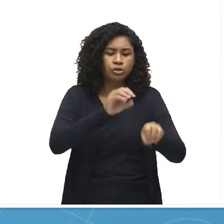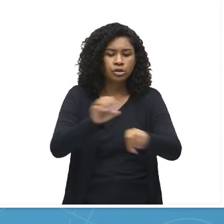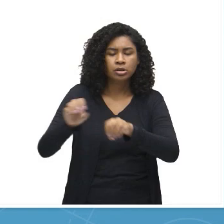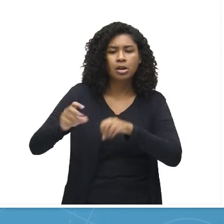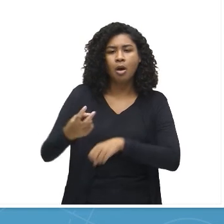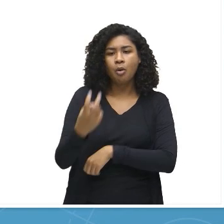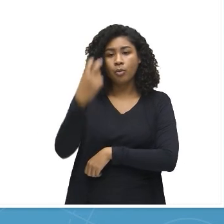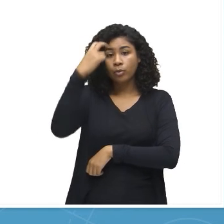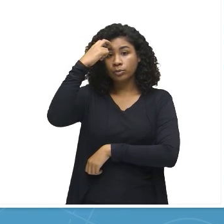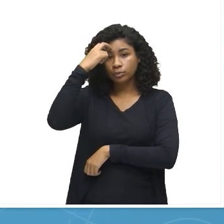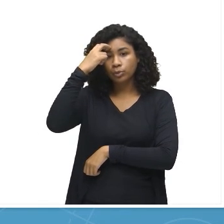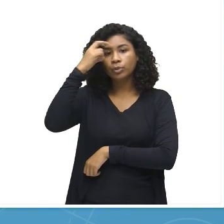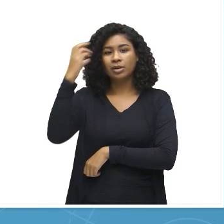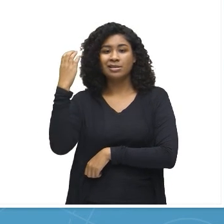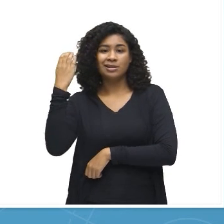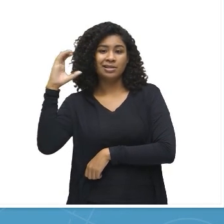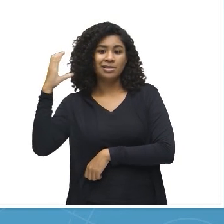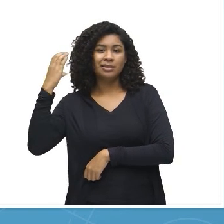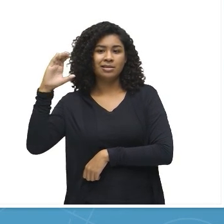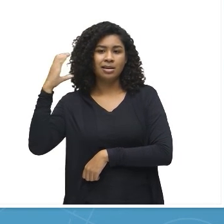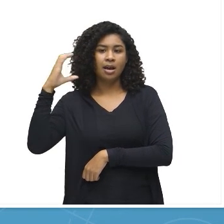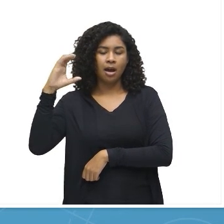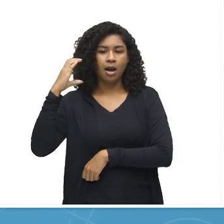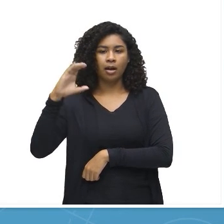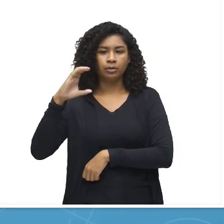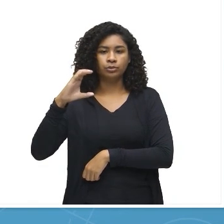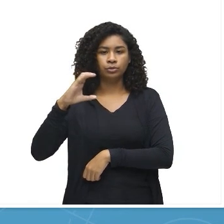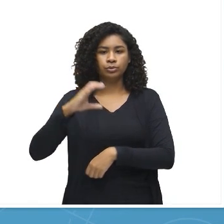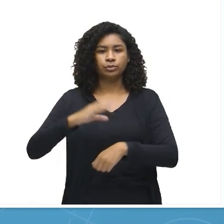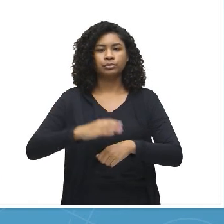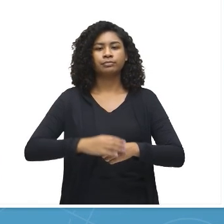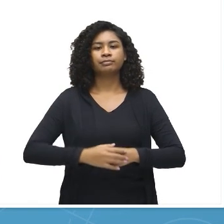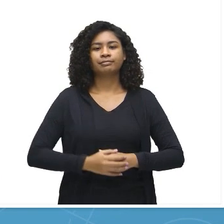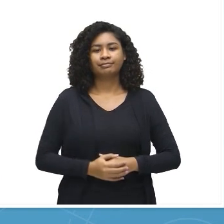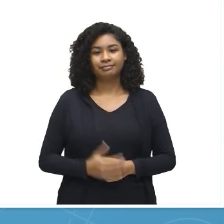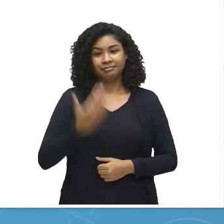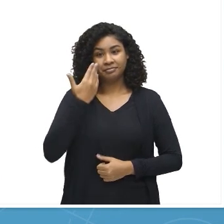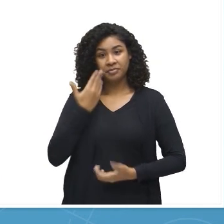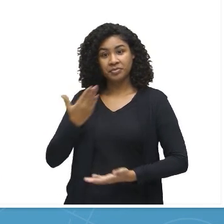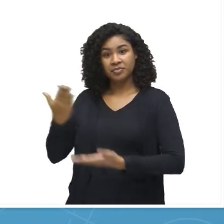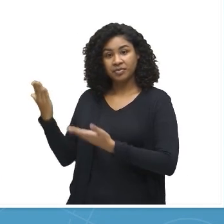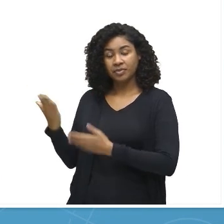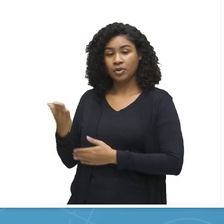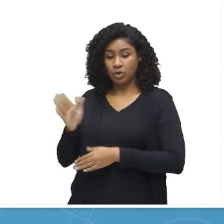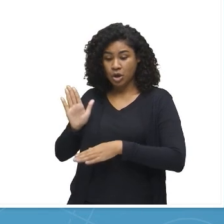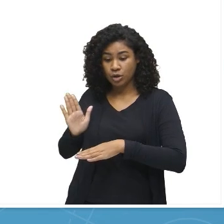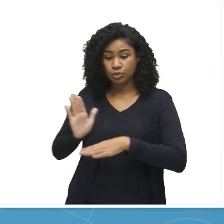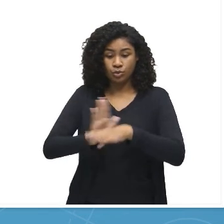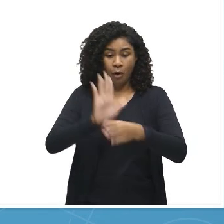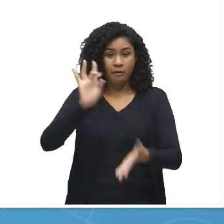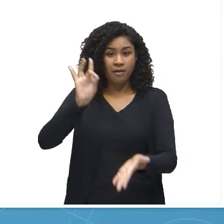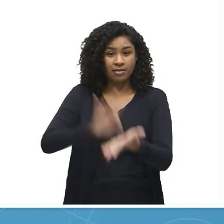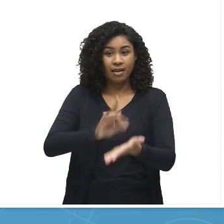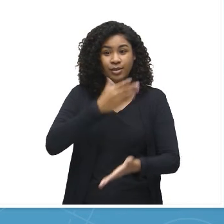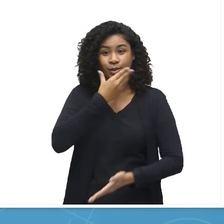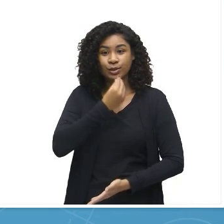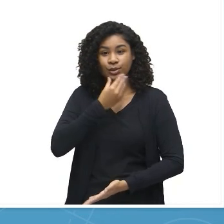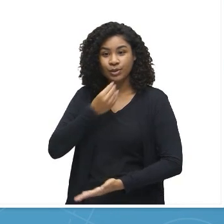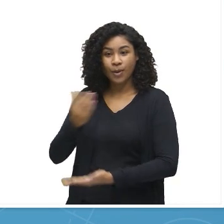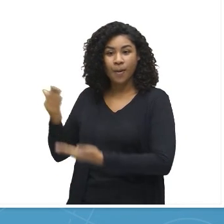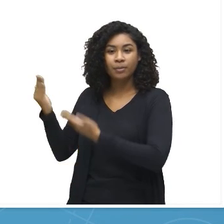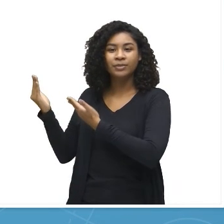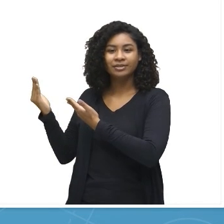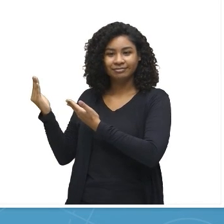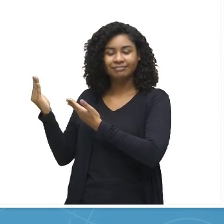clássica e ciência, impulsionado por Carlos Magno, né? E o grande nome,